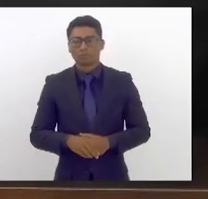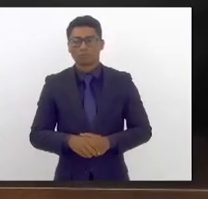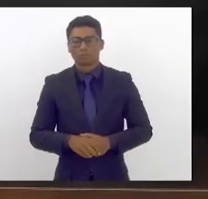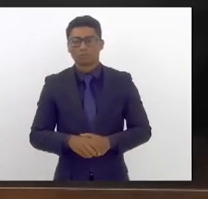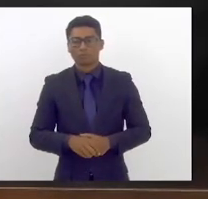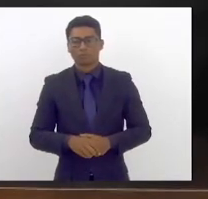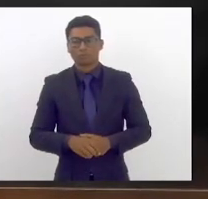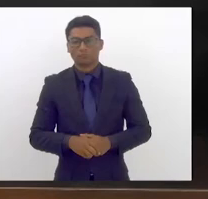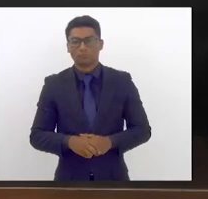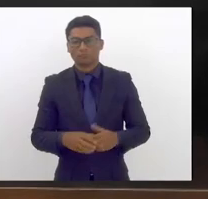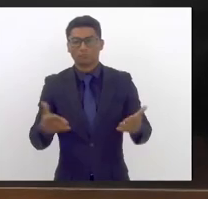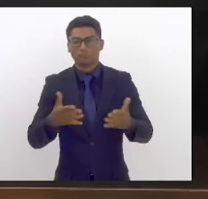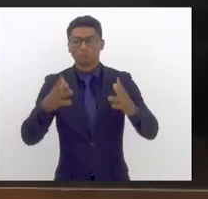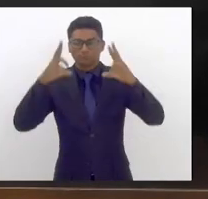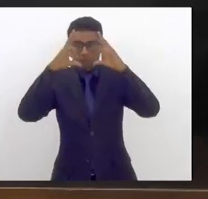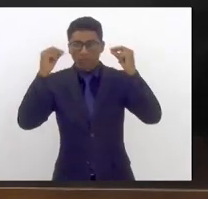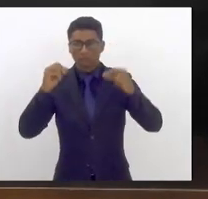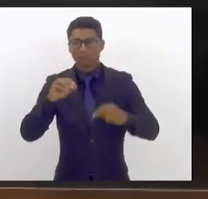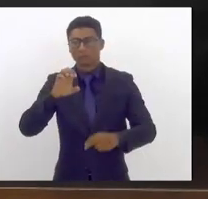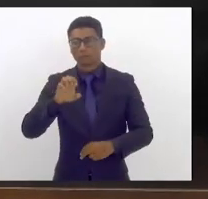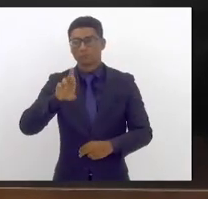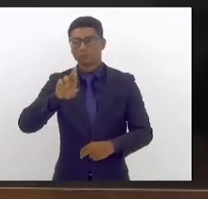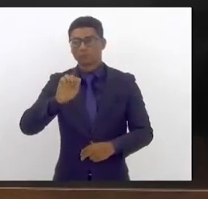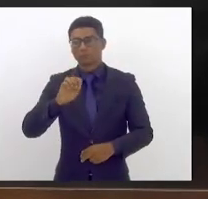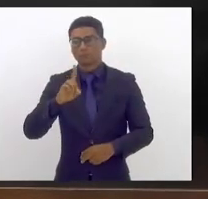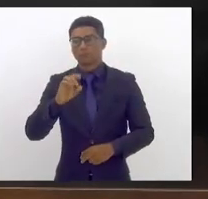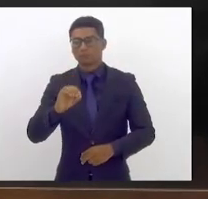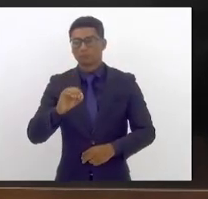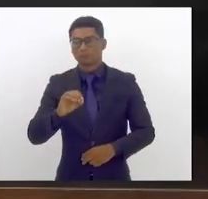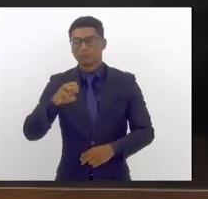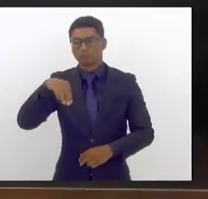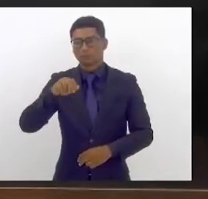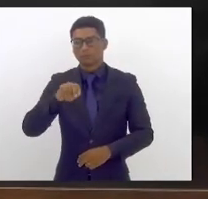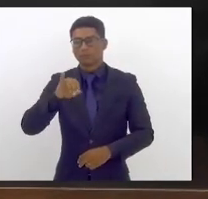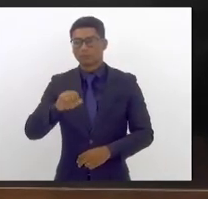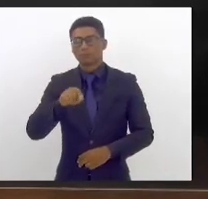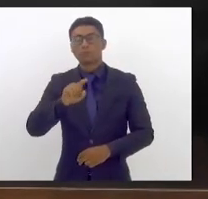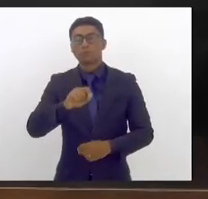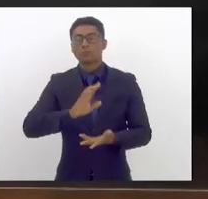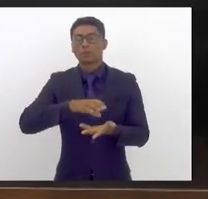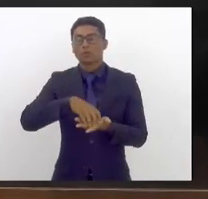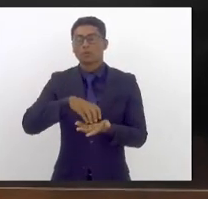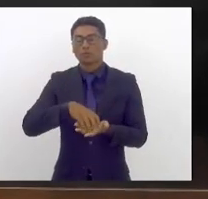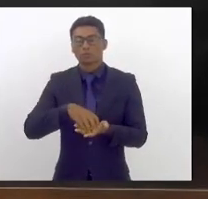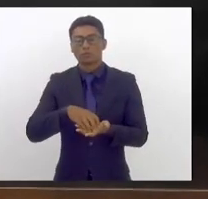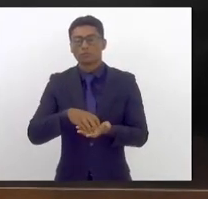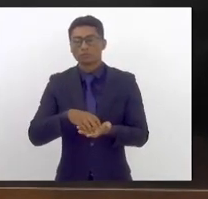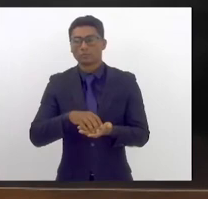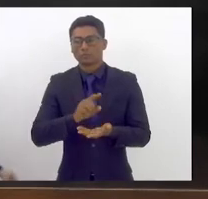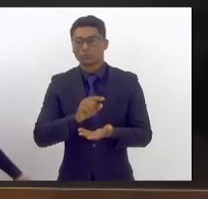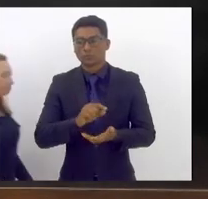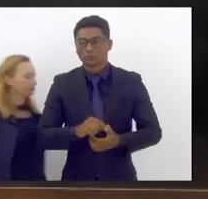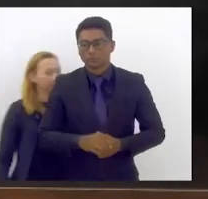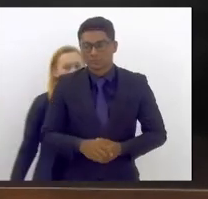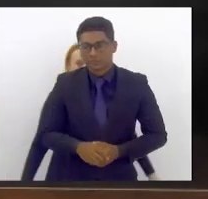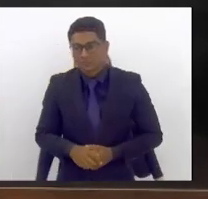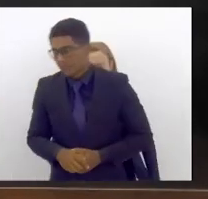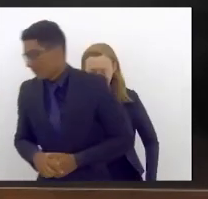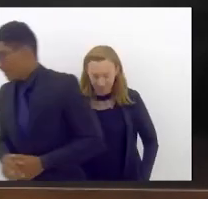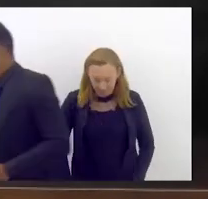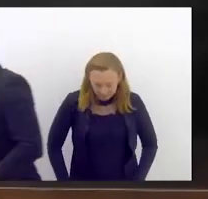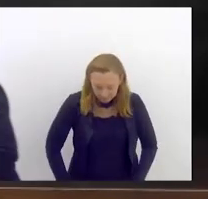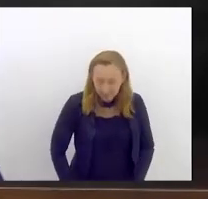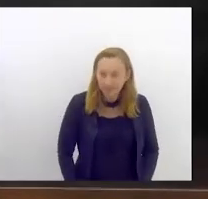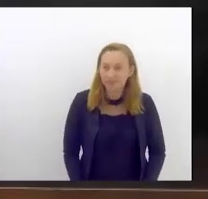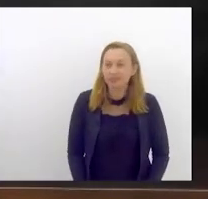vamos chamar aqui o Enfermeiro Eraldo Maia que ele é coordenador do núcleo permanente lá do Hospital Geral